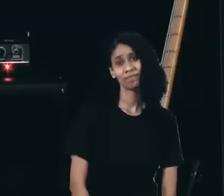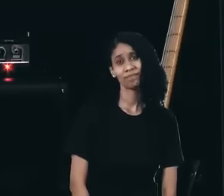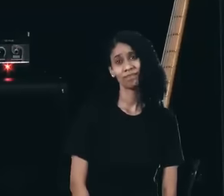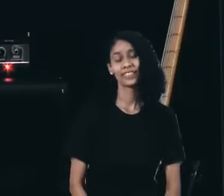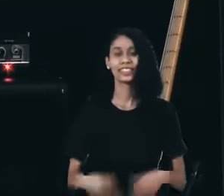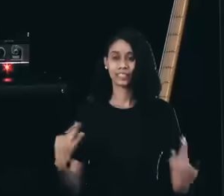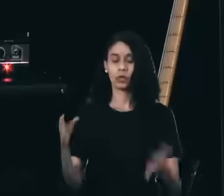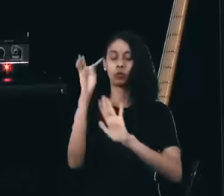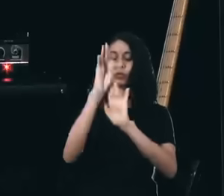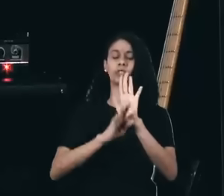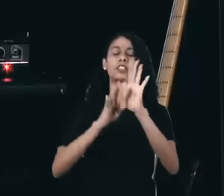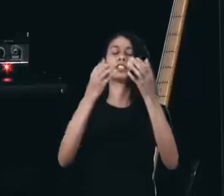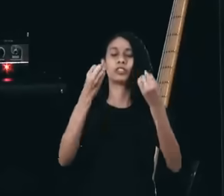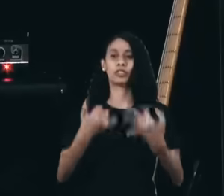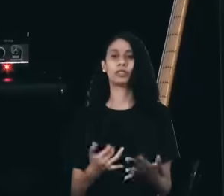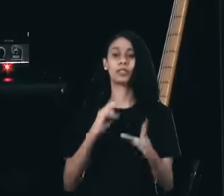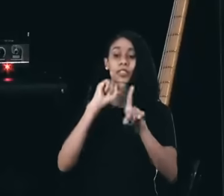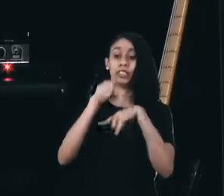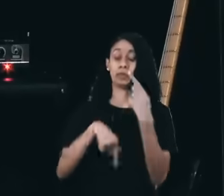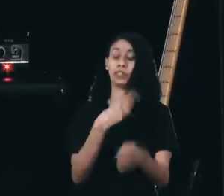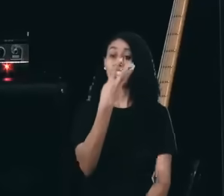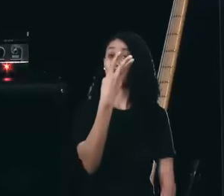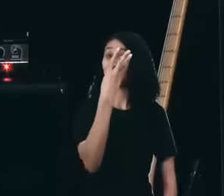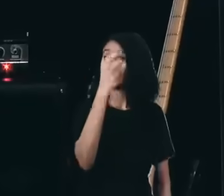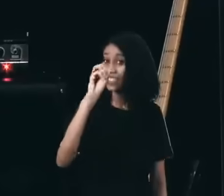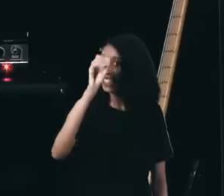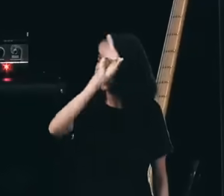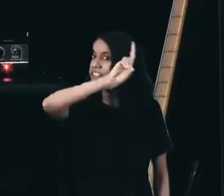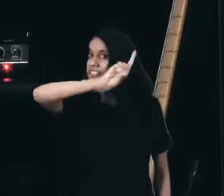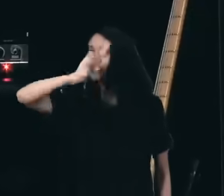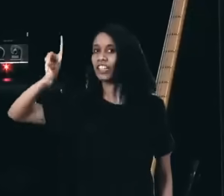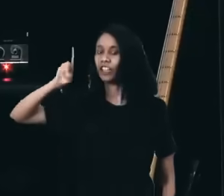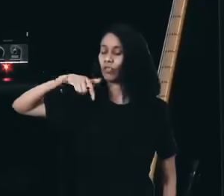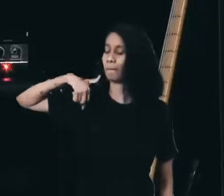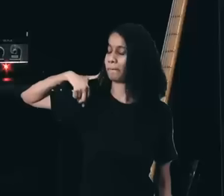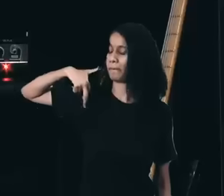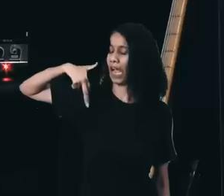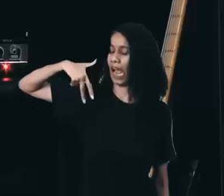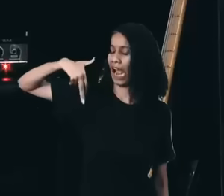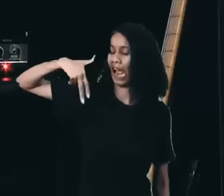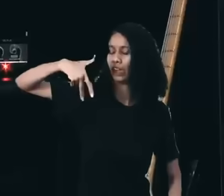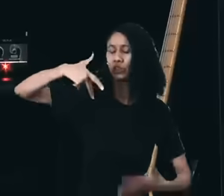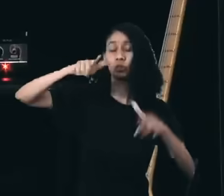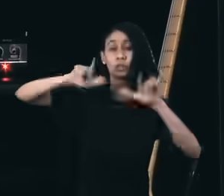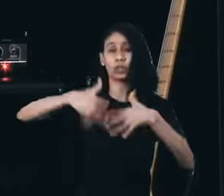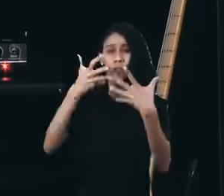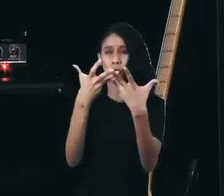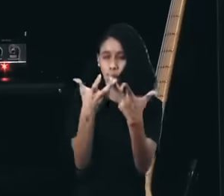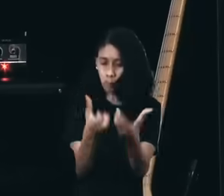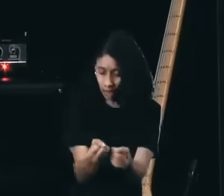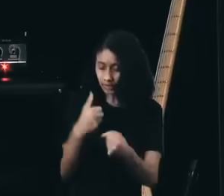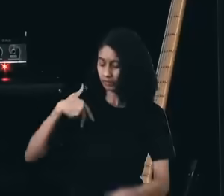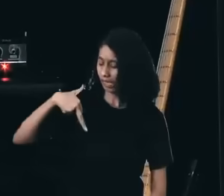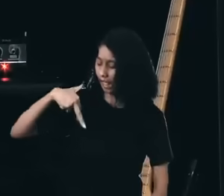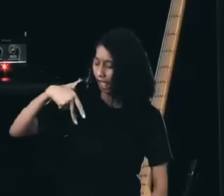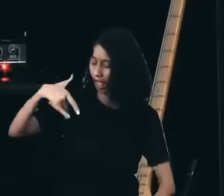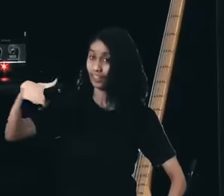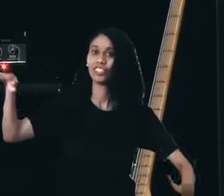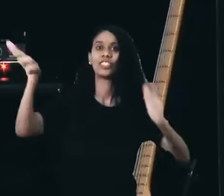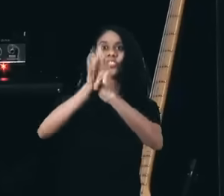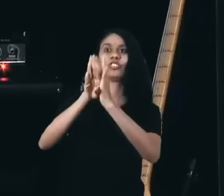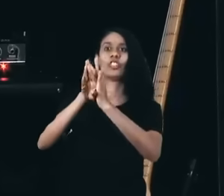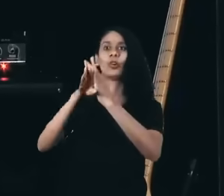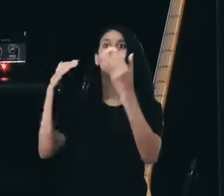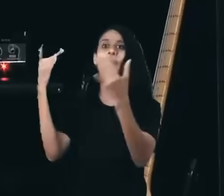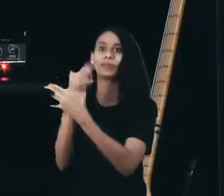E o texto diz que depois de 30 dias caminhando no deserto, ele chegou à